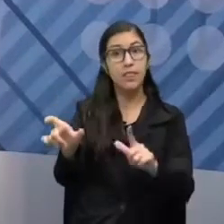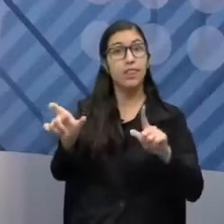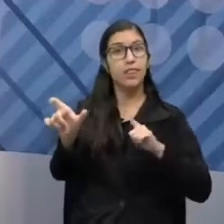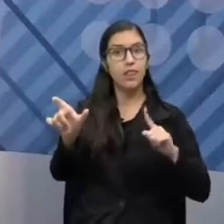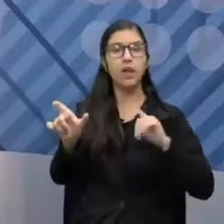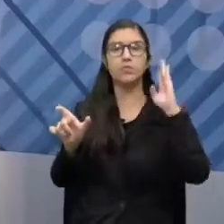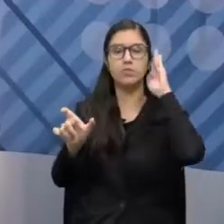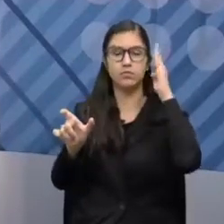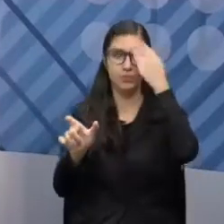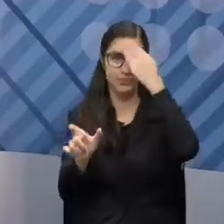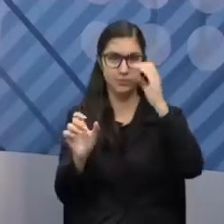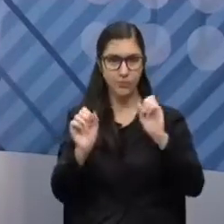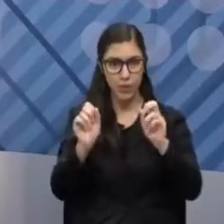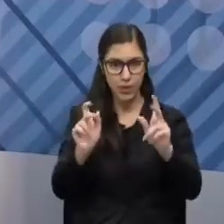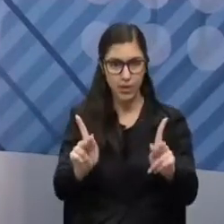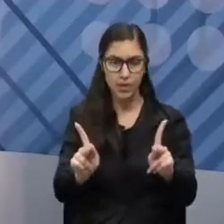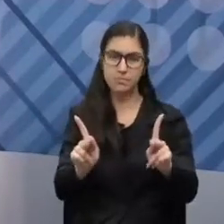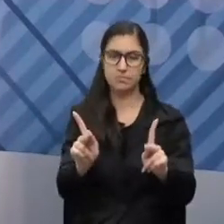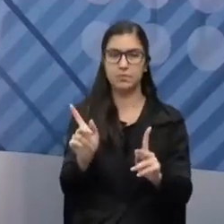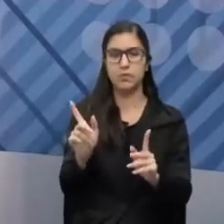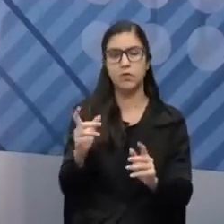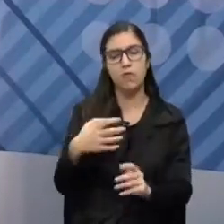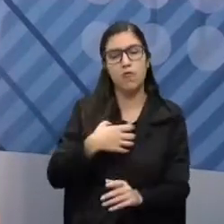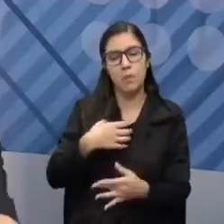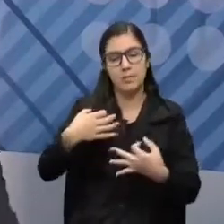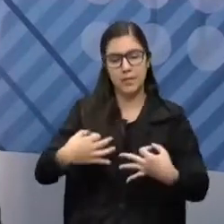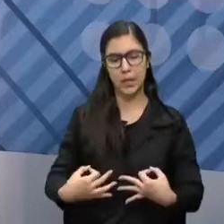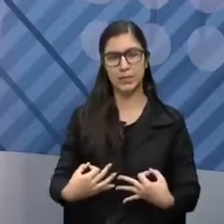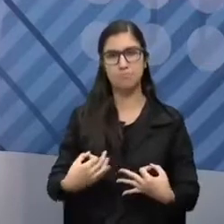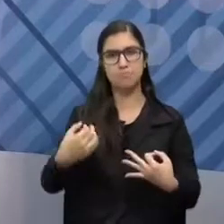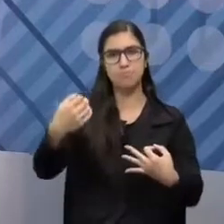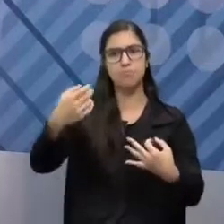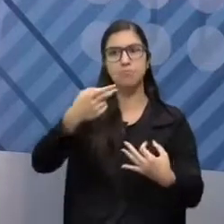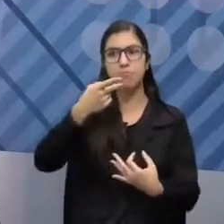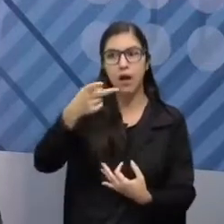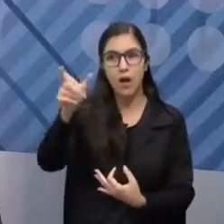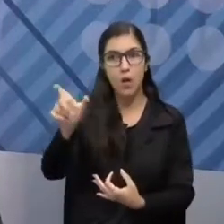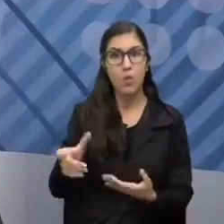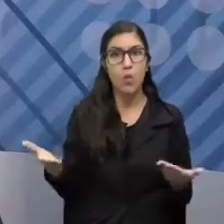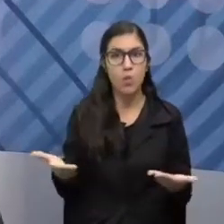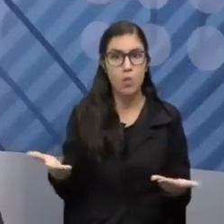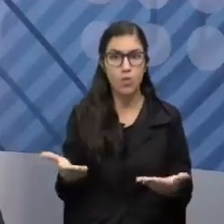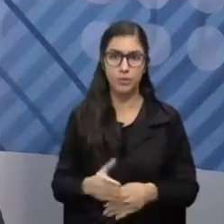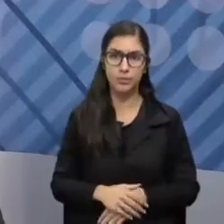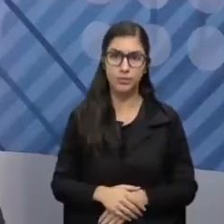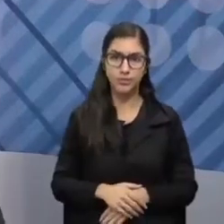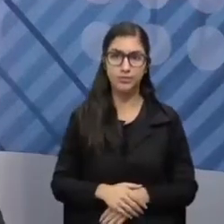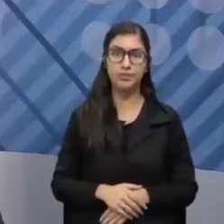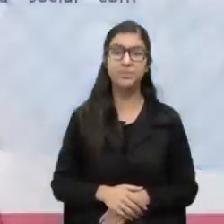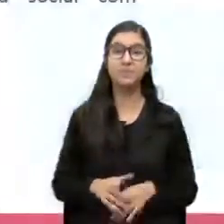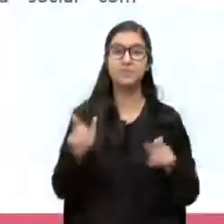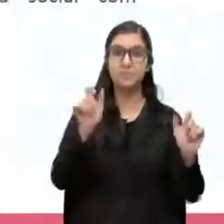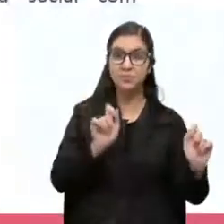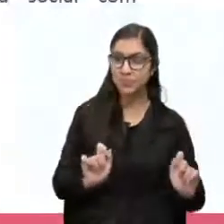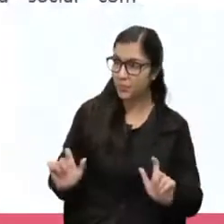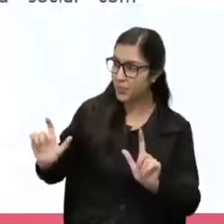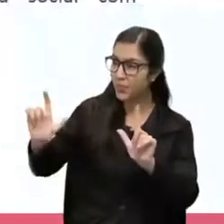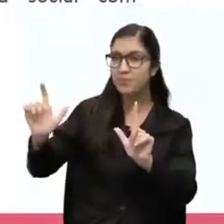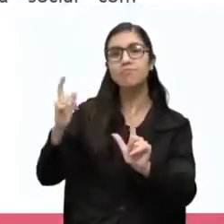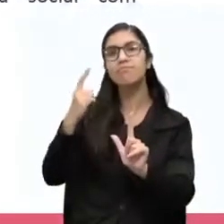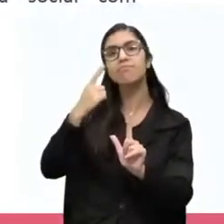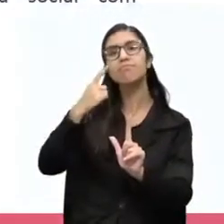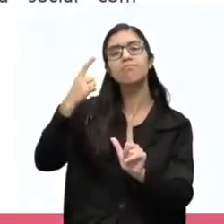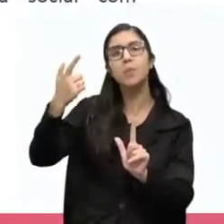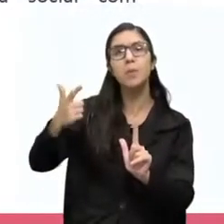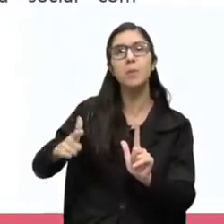surdo-cegueira. É dessa forma que nós vamos nos referir de uma nomenclatura atual. certo? Vamos ao quadro, então, para